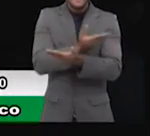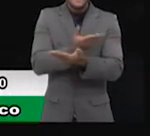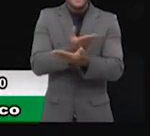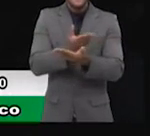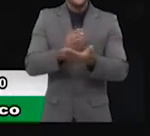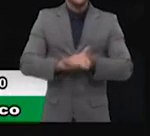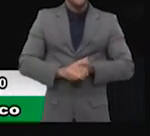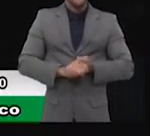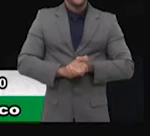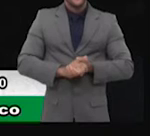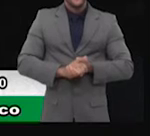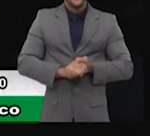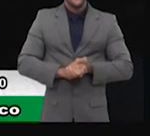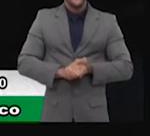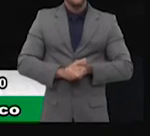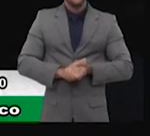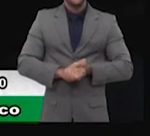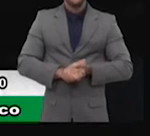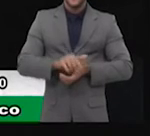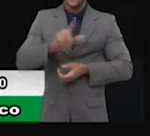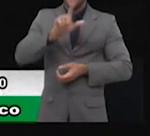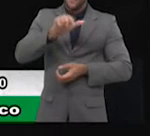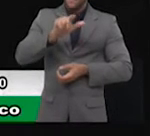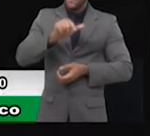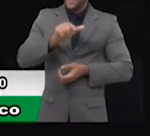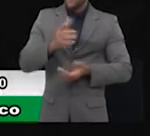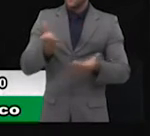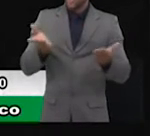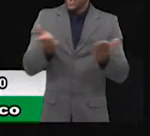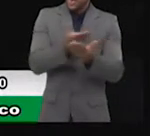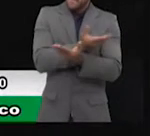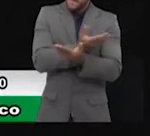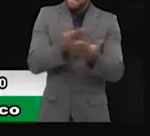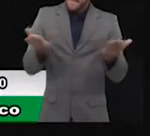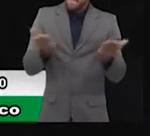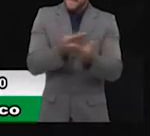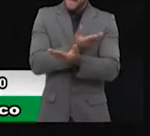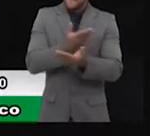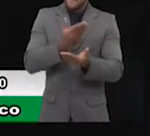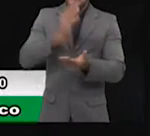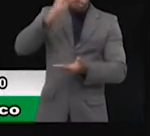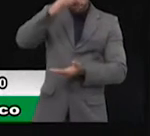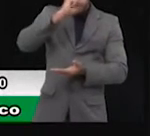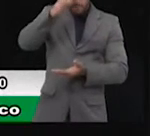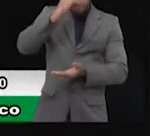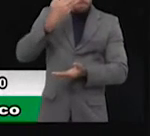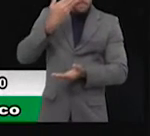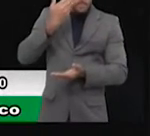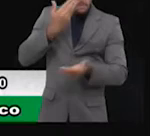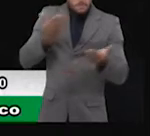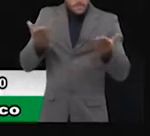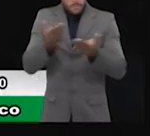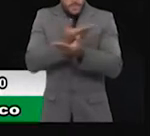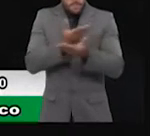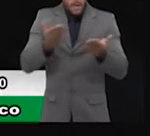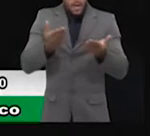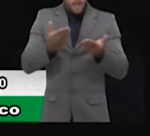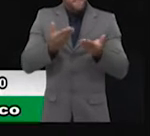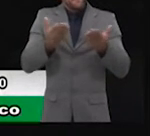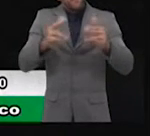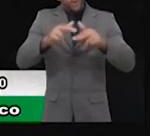é uma troca de aprendizado. Então, desejar aos nossos amigos uma boa